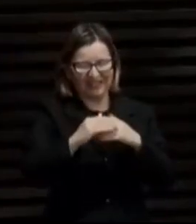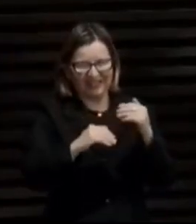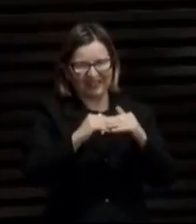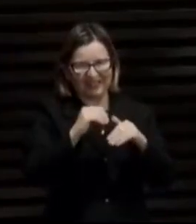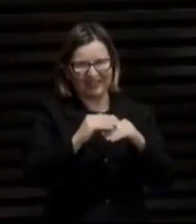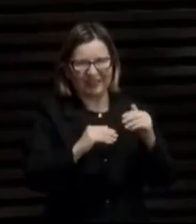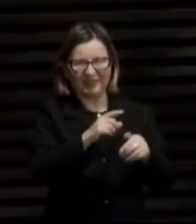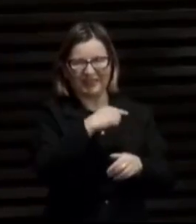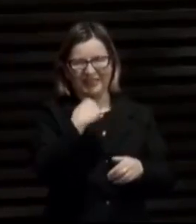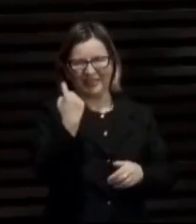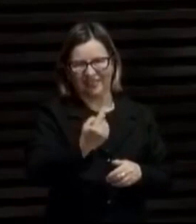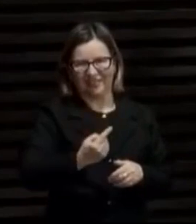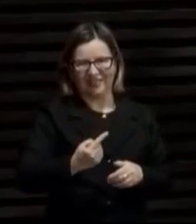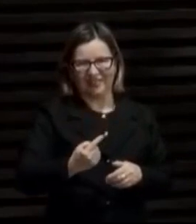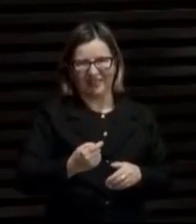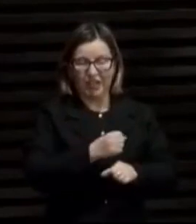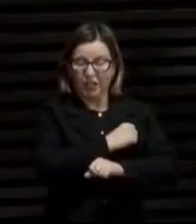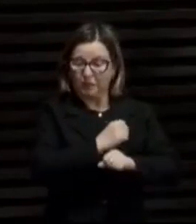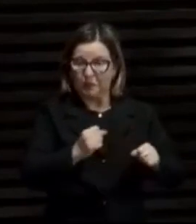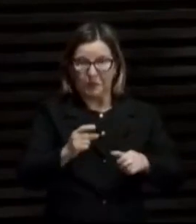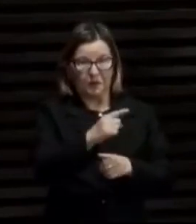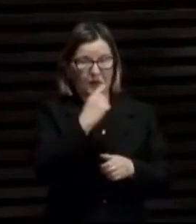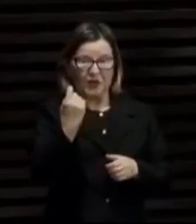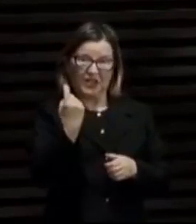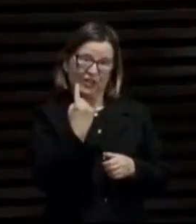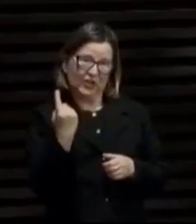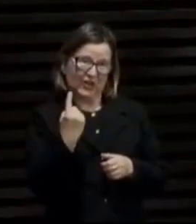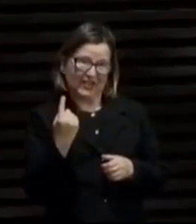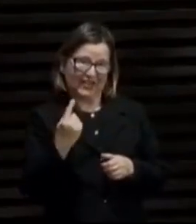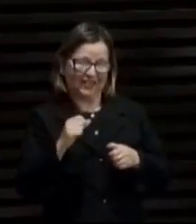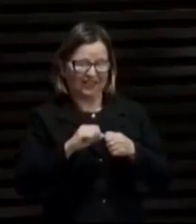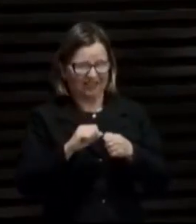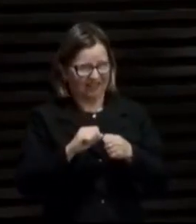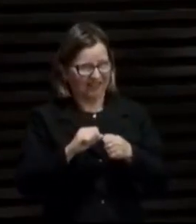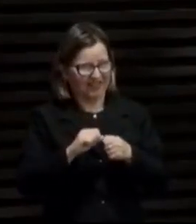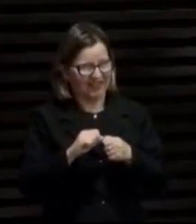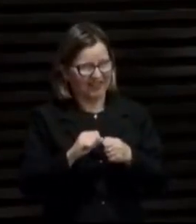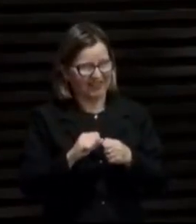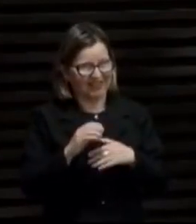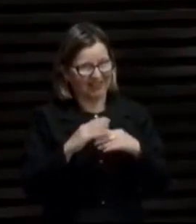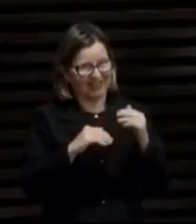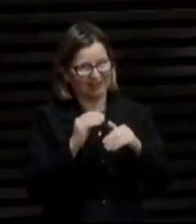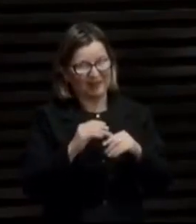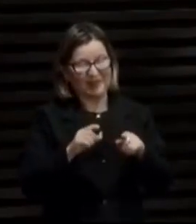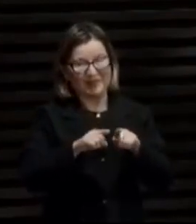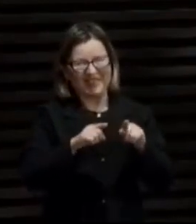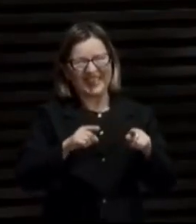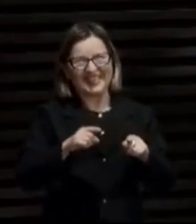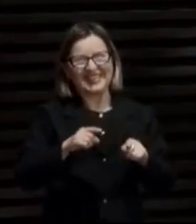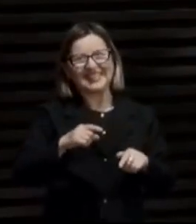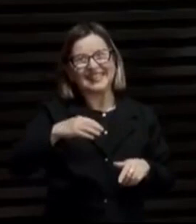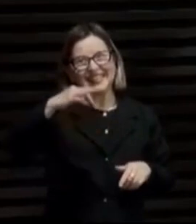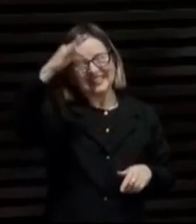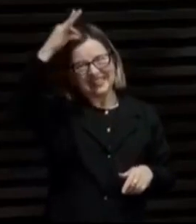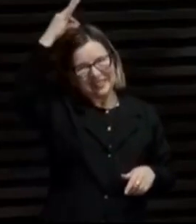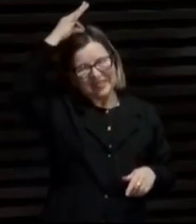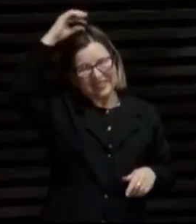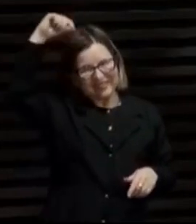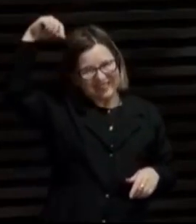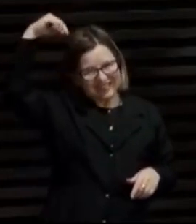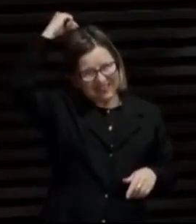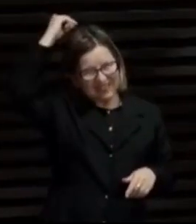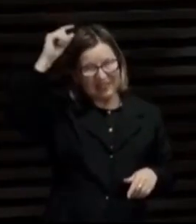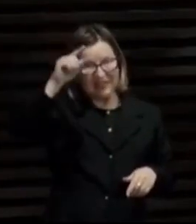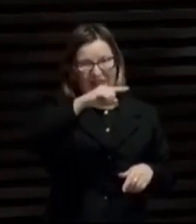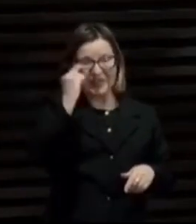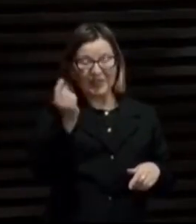temos capacidade em nós mesmos de fazer nada. Mas a ação do Espírito vai nos conduzir a fazer aquilo